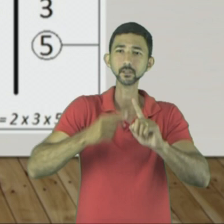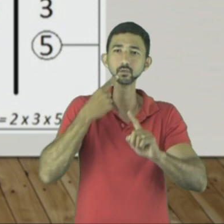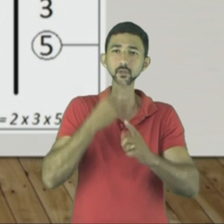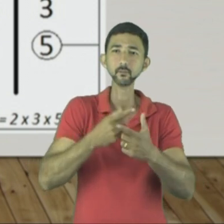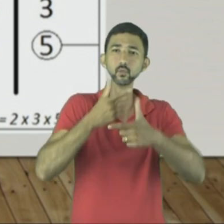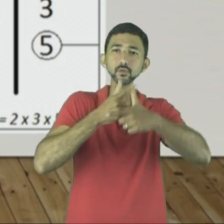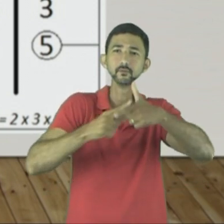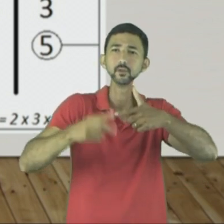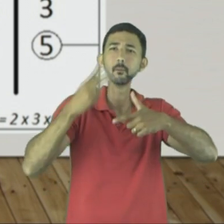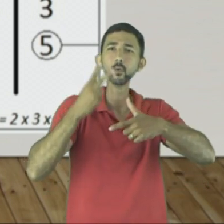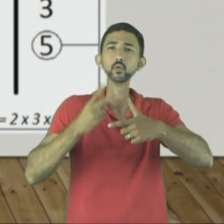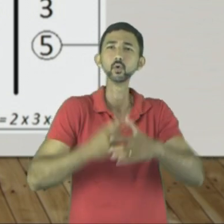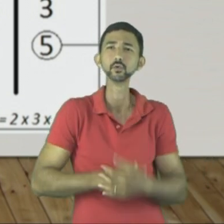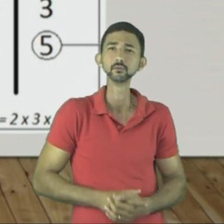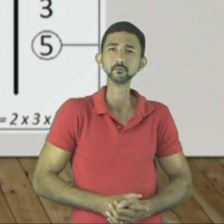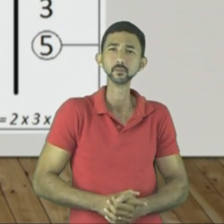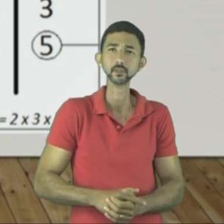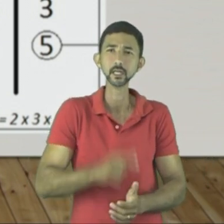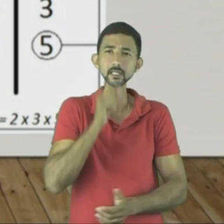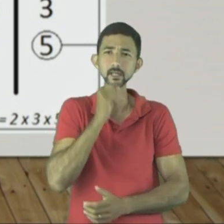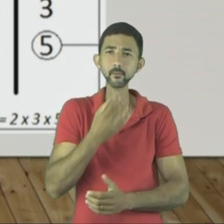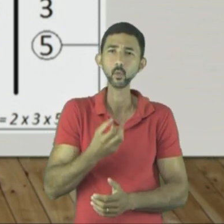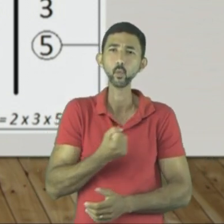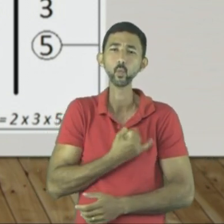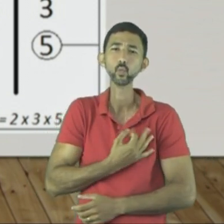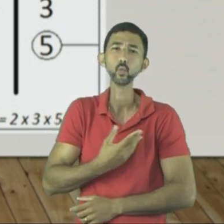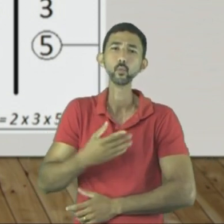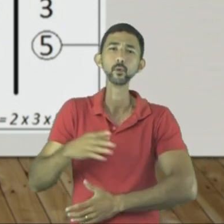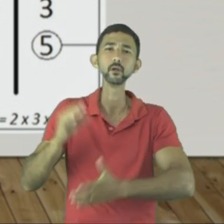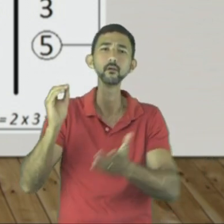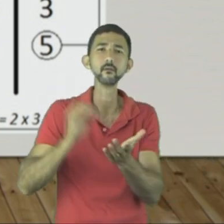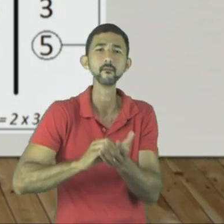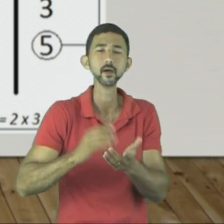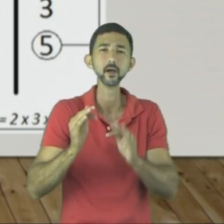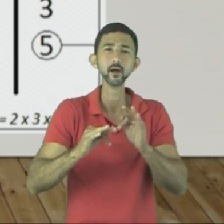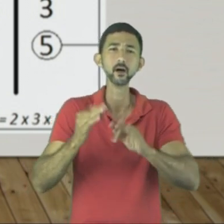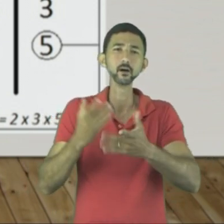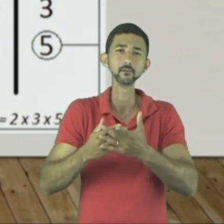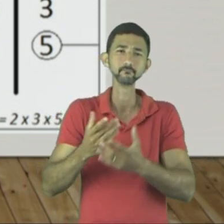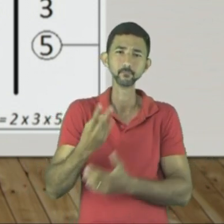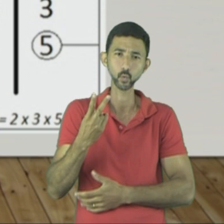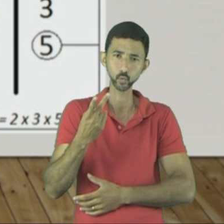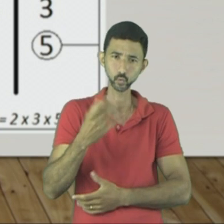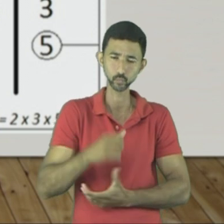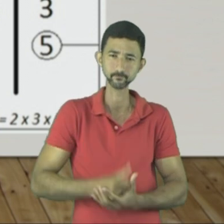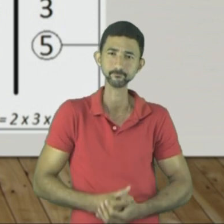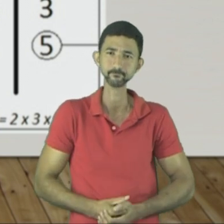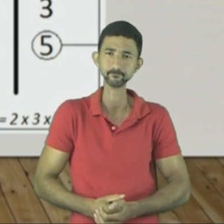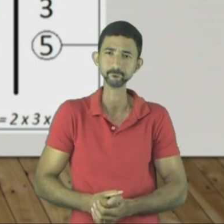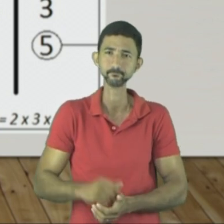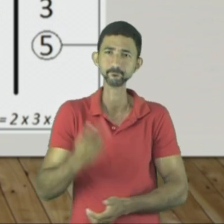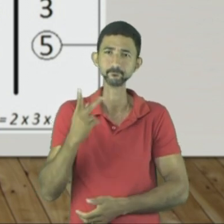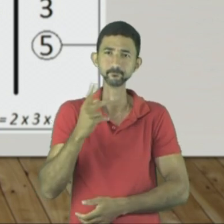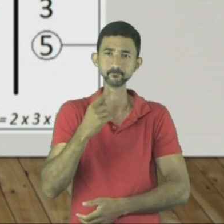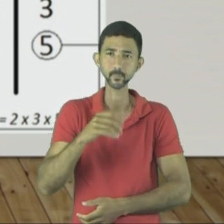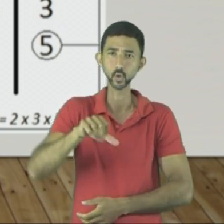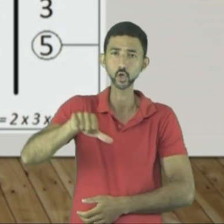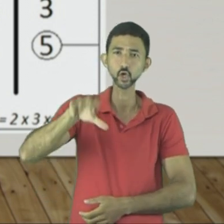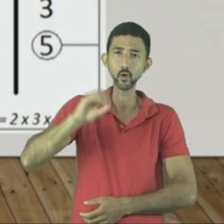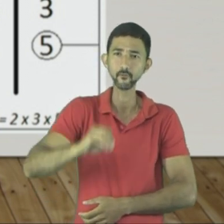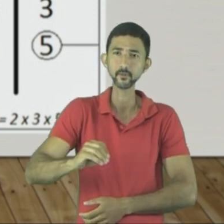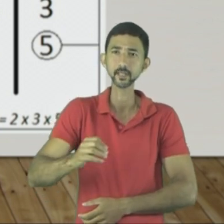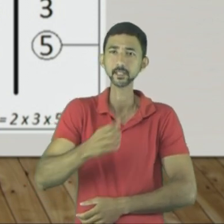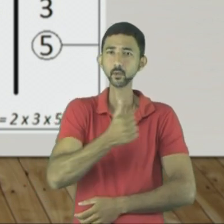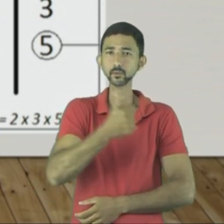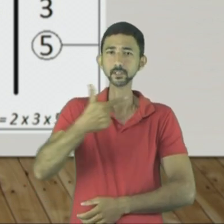dividi por 2? Porque há pelo menos um número que é divisível por 2. Nesse caso, esses dois aqui, ó, o 90